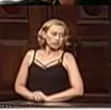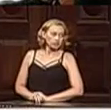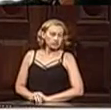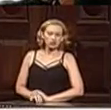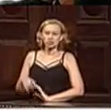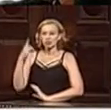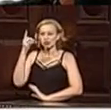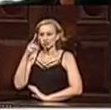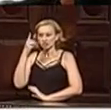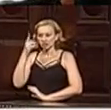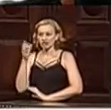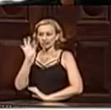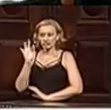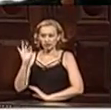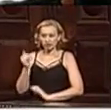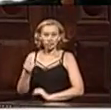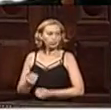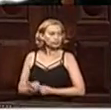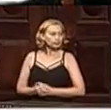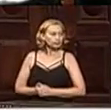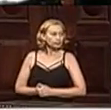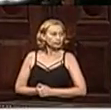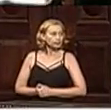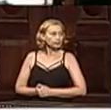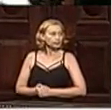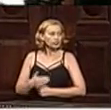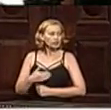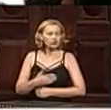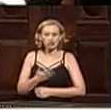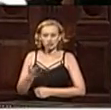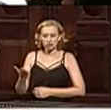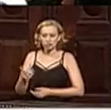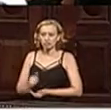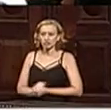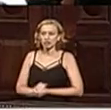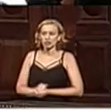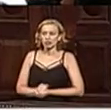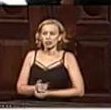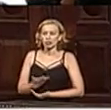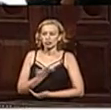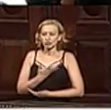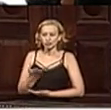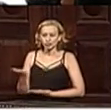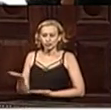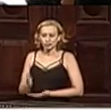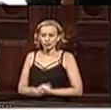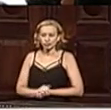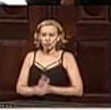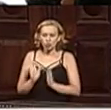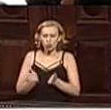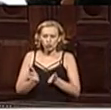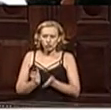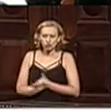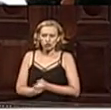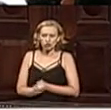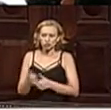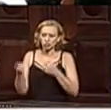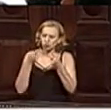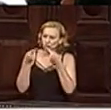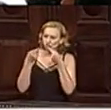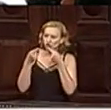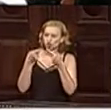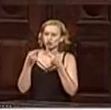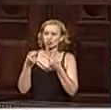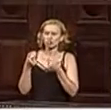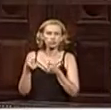deputado Geraldo, que preside essa audiência, senhoras e senhores deputados. Hoje discutimos no